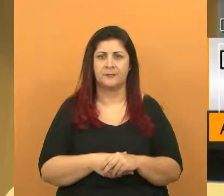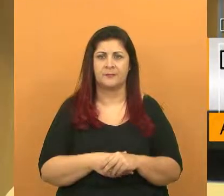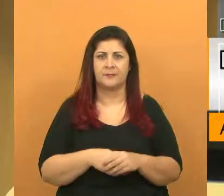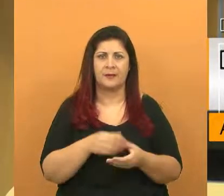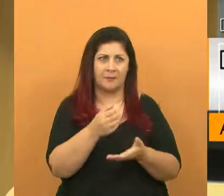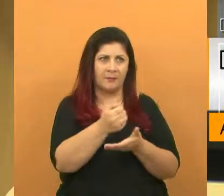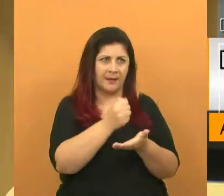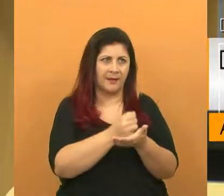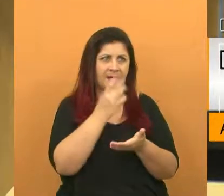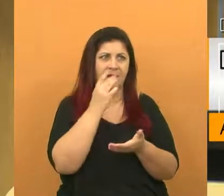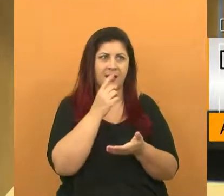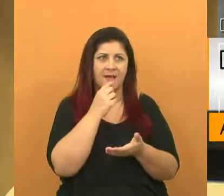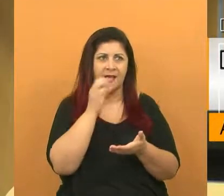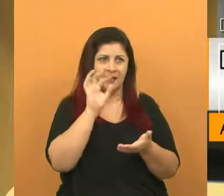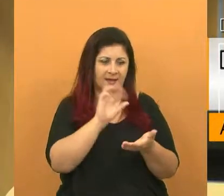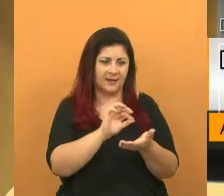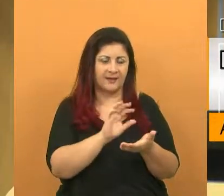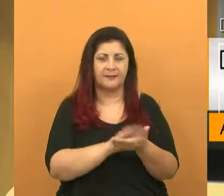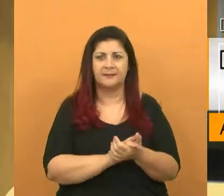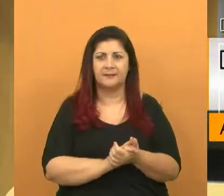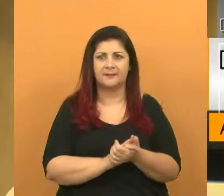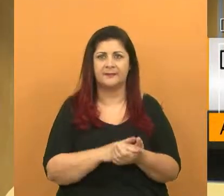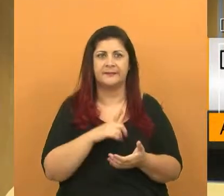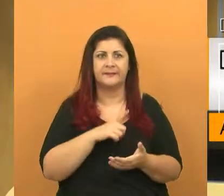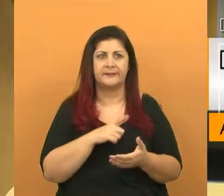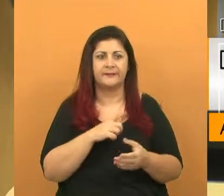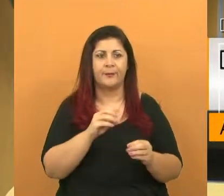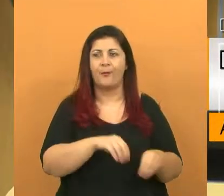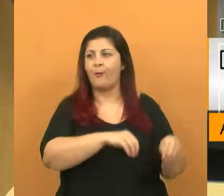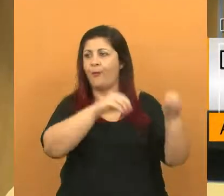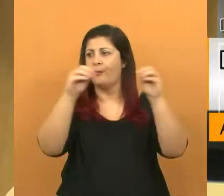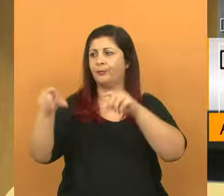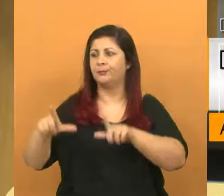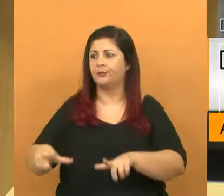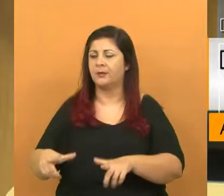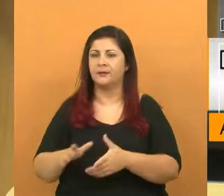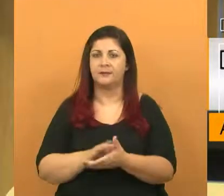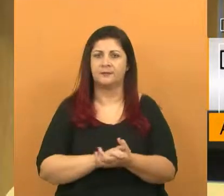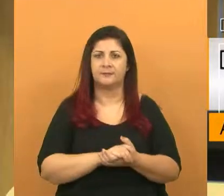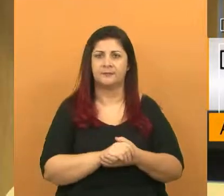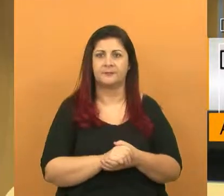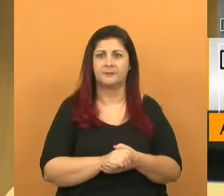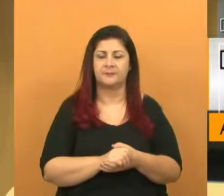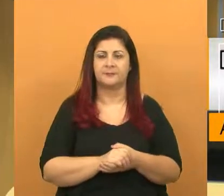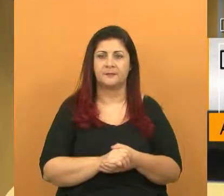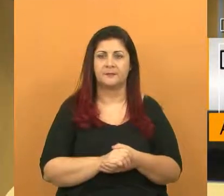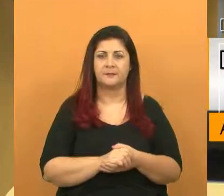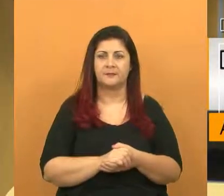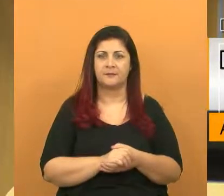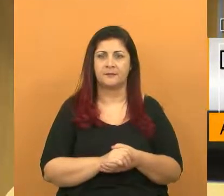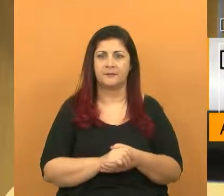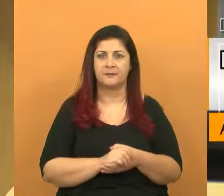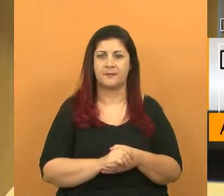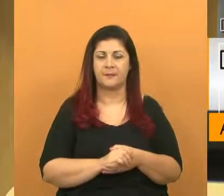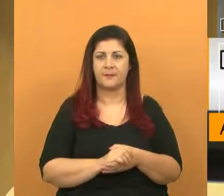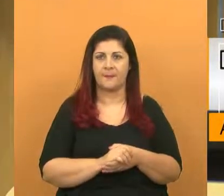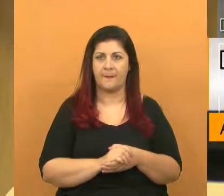outro bairro o endereço da mesma rua então ou vez a essa preocupação